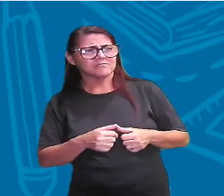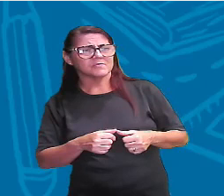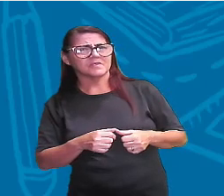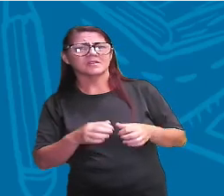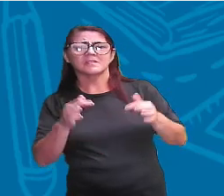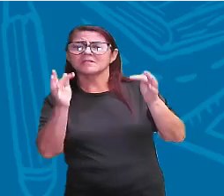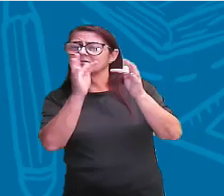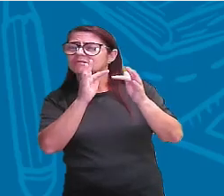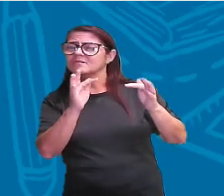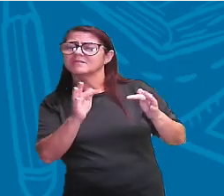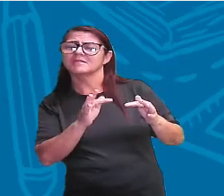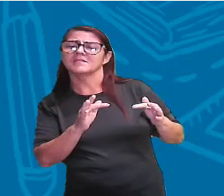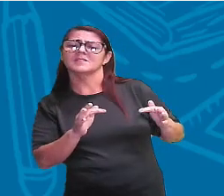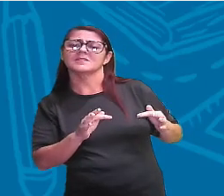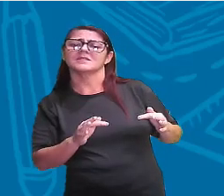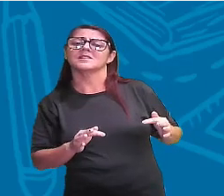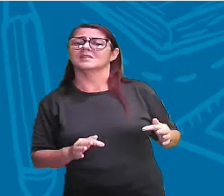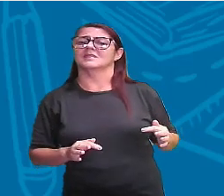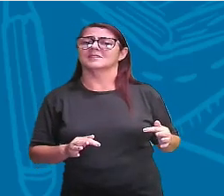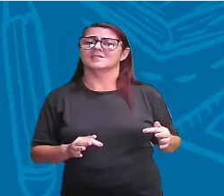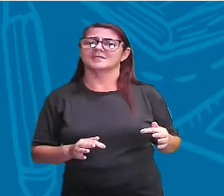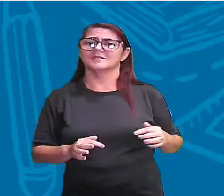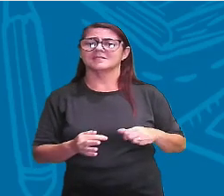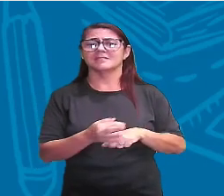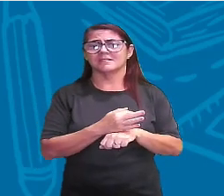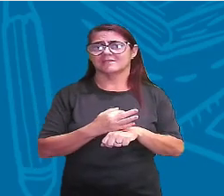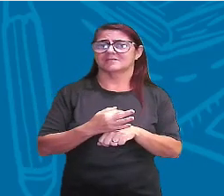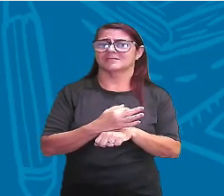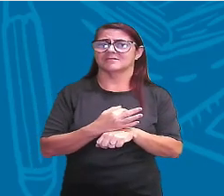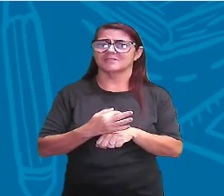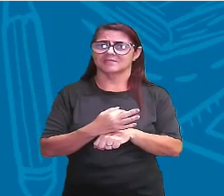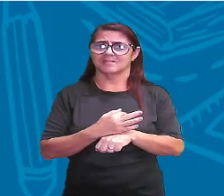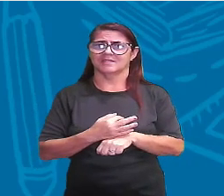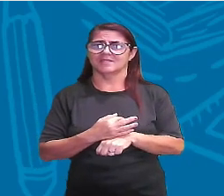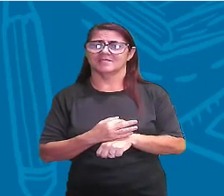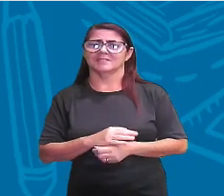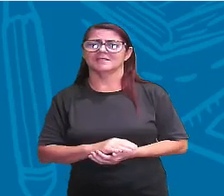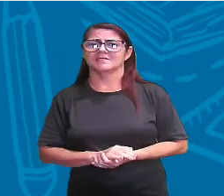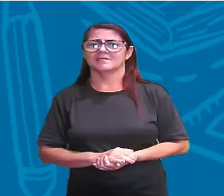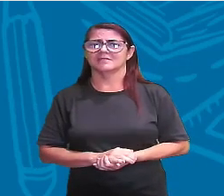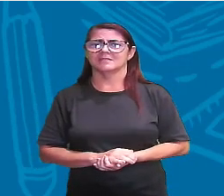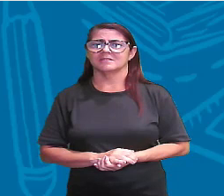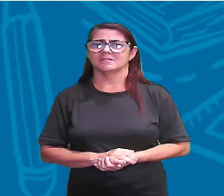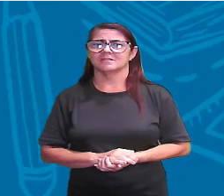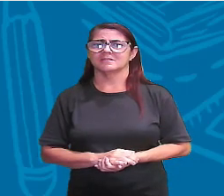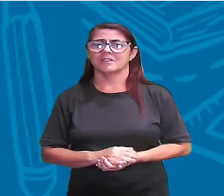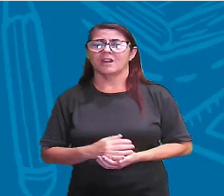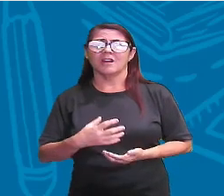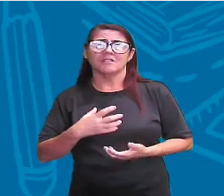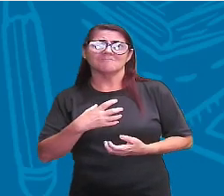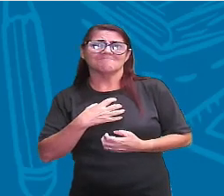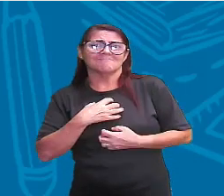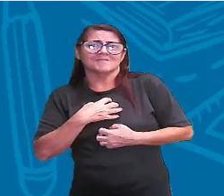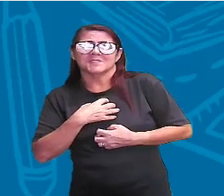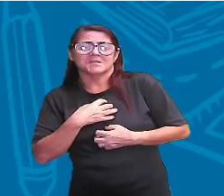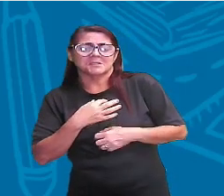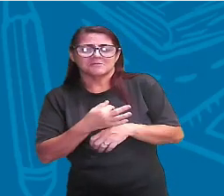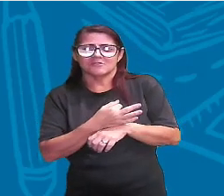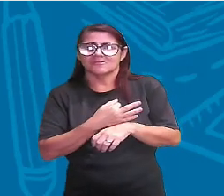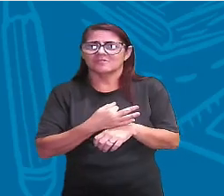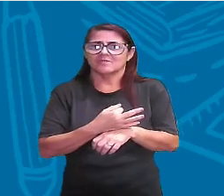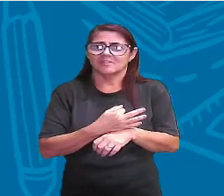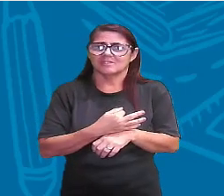durante as férias. Fica-se, alguém fica feliz durante as férias. Entendeu o sentido aí de one? A gente é